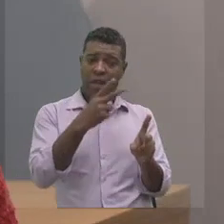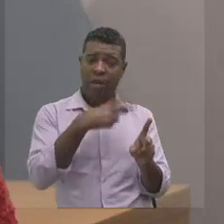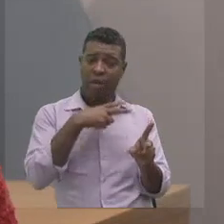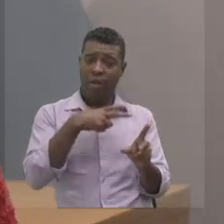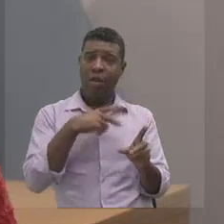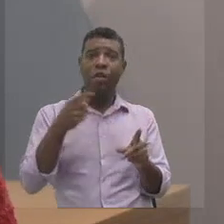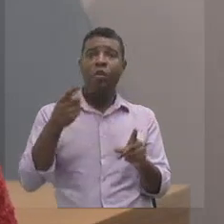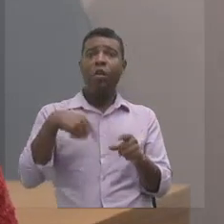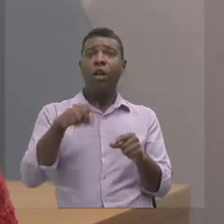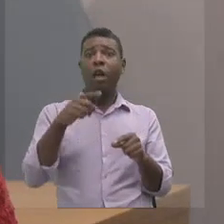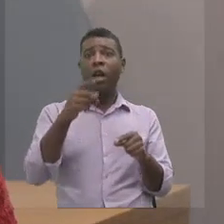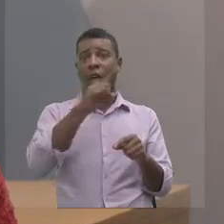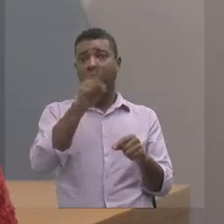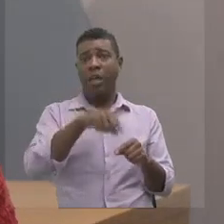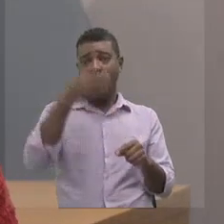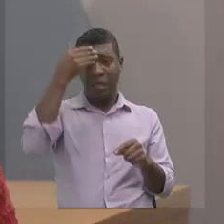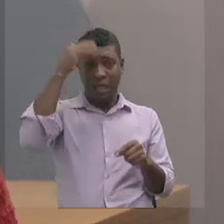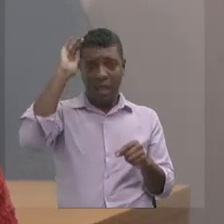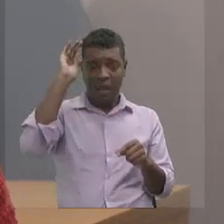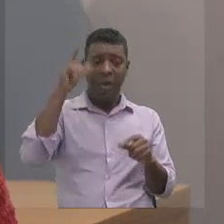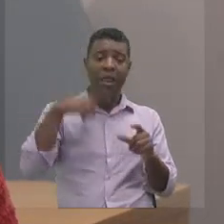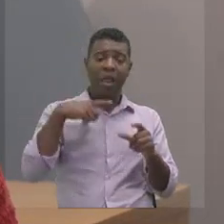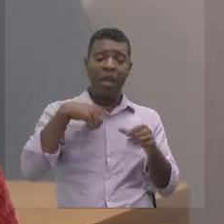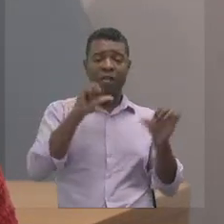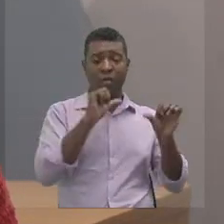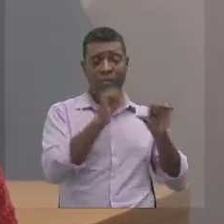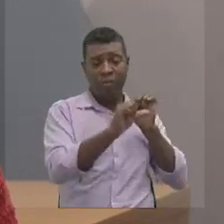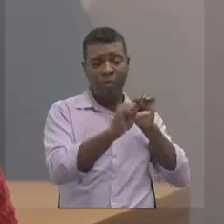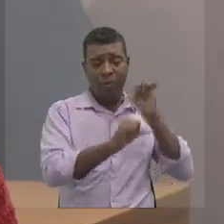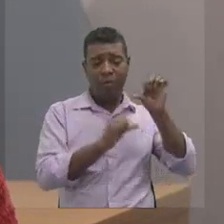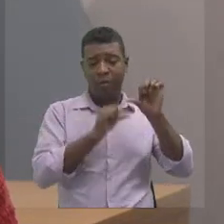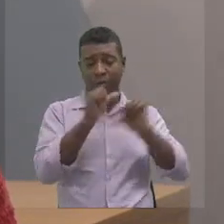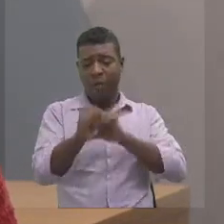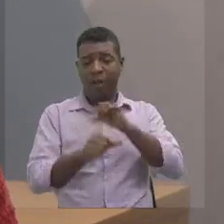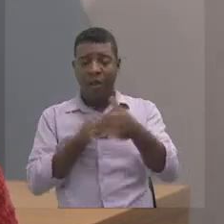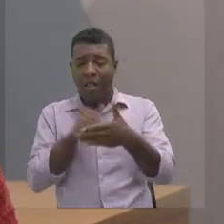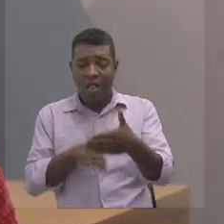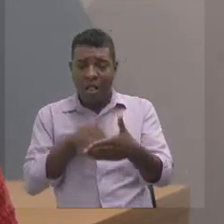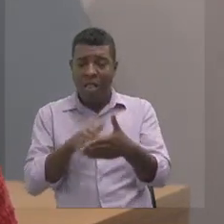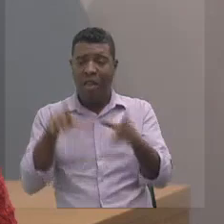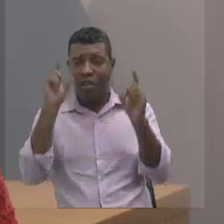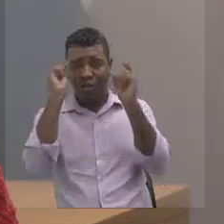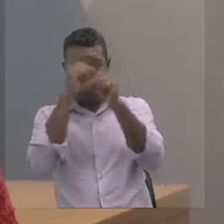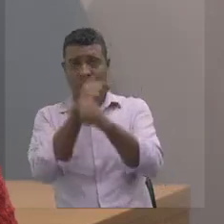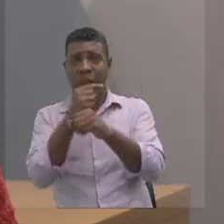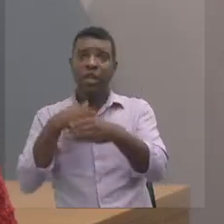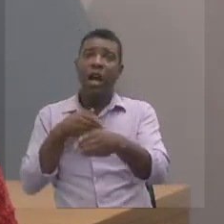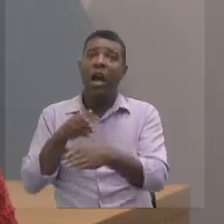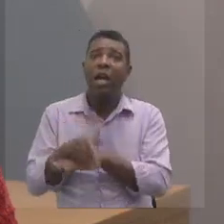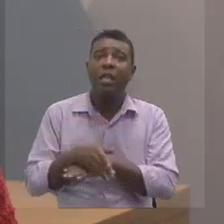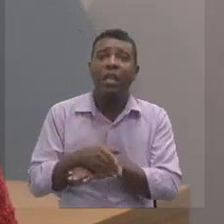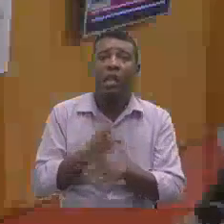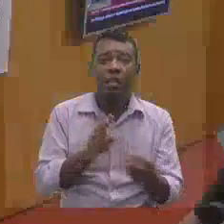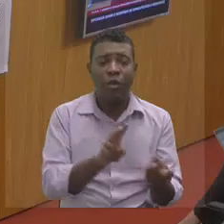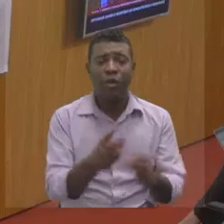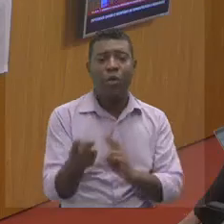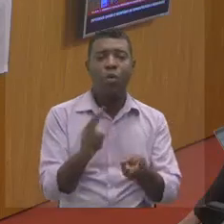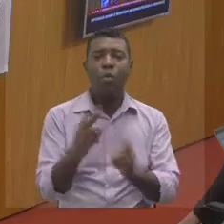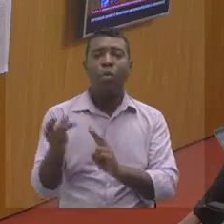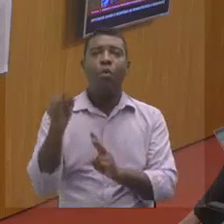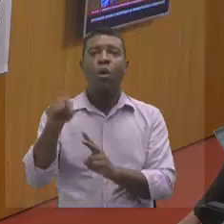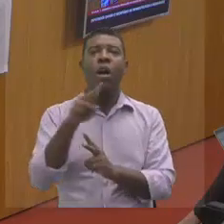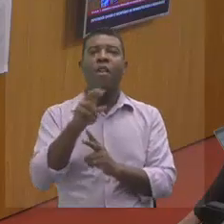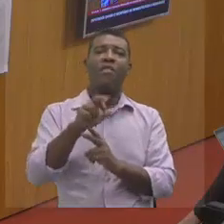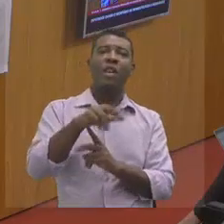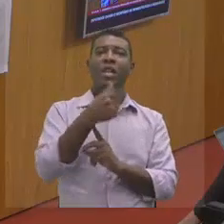identificamos constantes alterações e dificuldades ao acesso às versões atualizadas dos documentos de uma